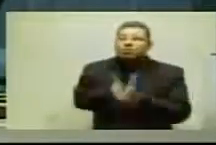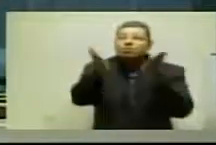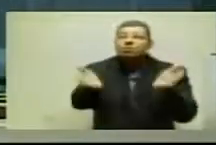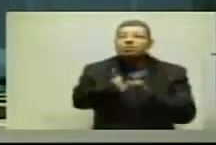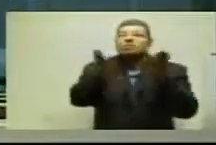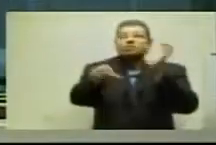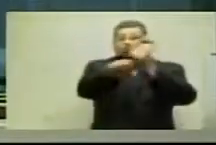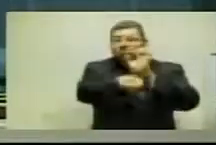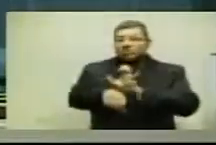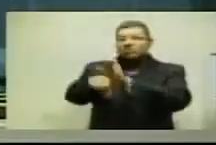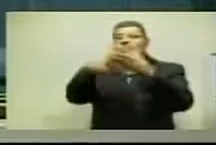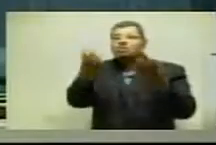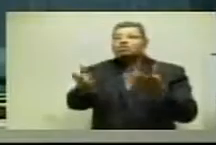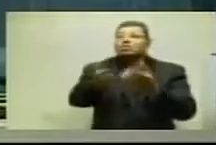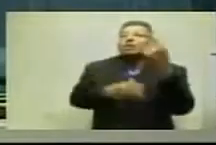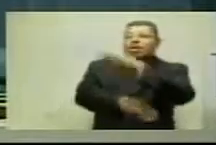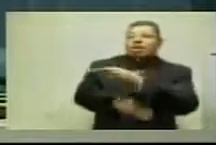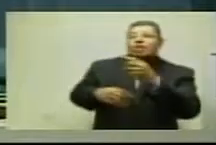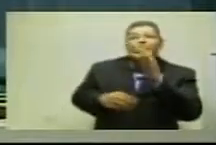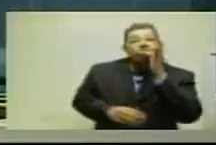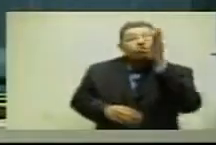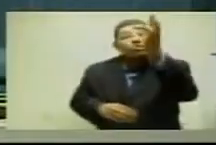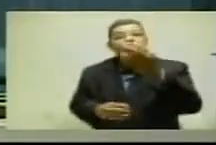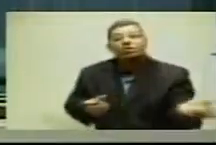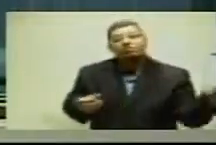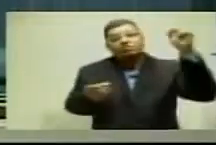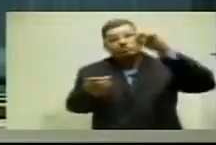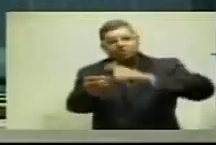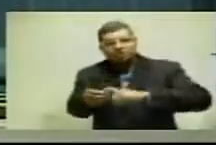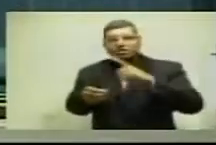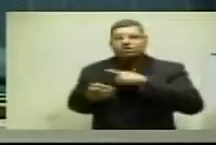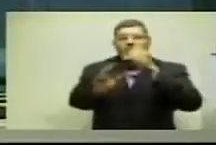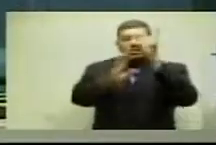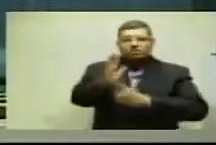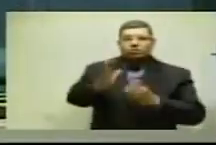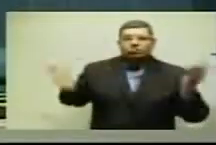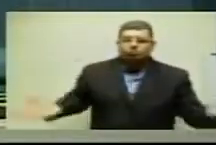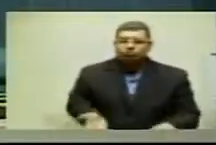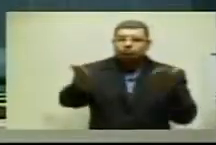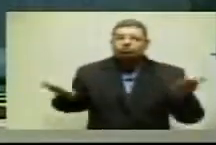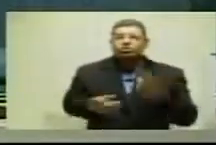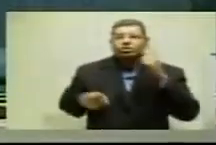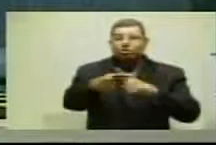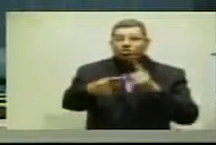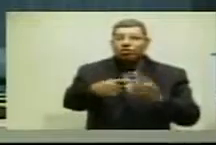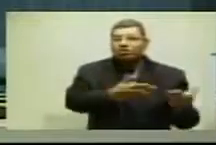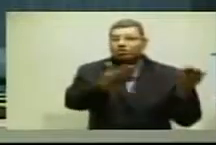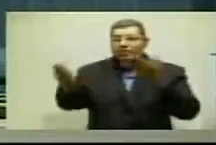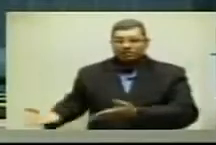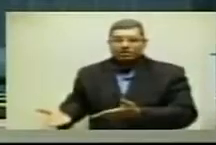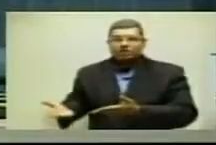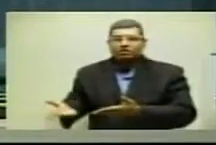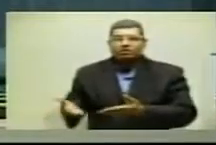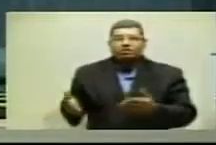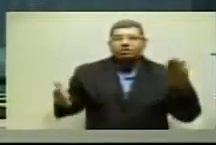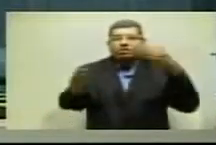empobrecer estados para que lá na frente eles voltem a ter direito aos incentivos, porque passaram